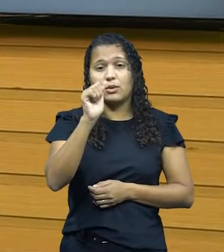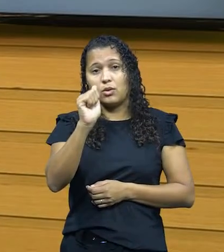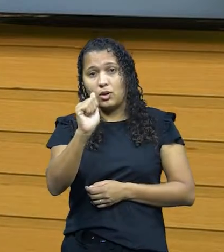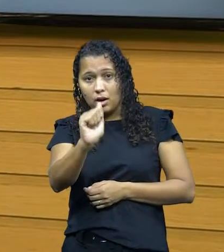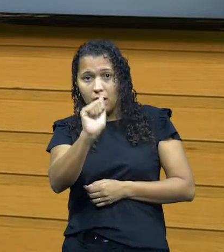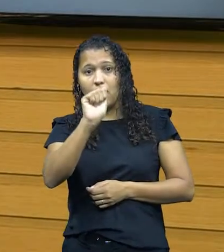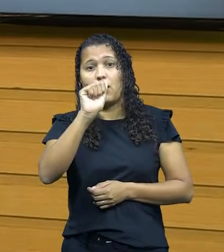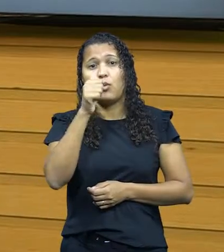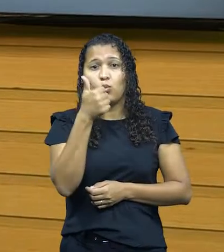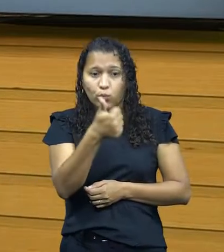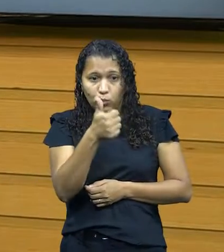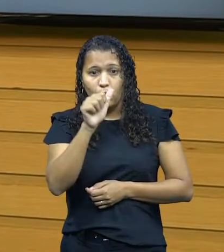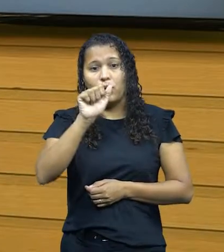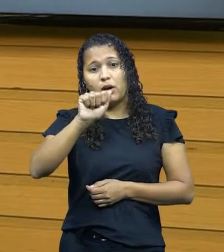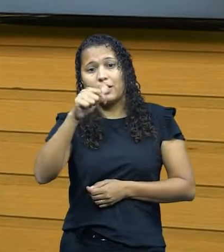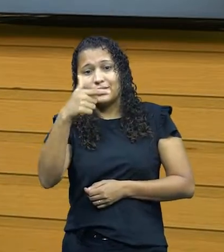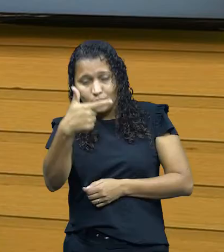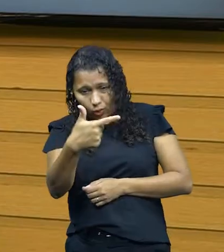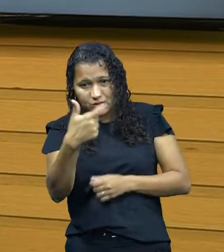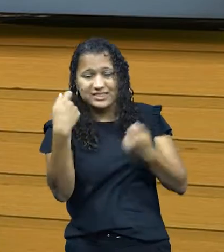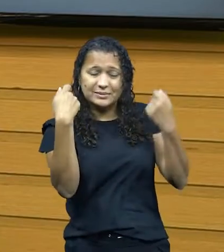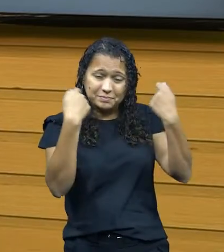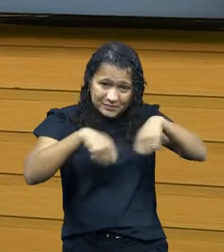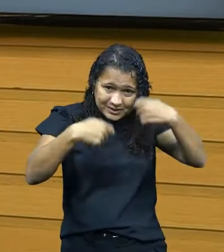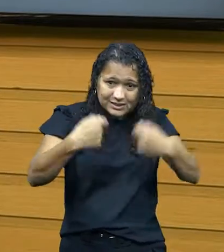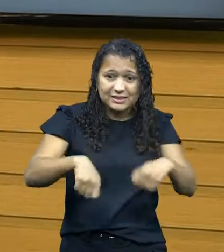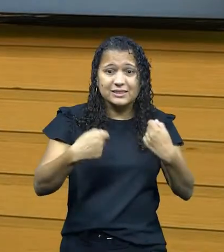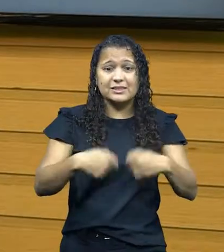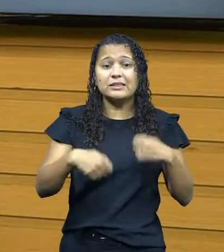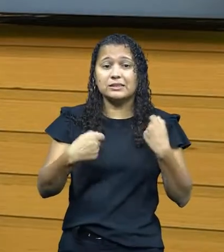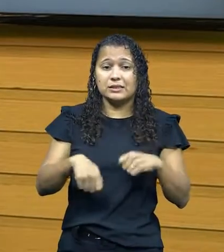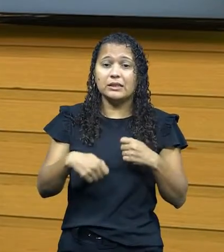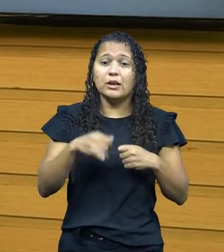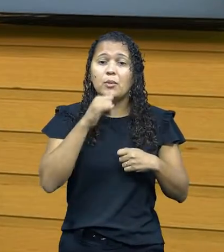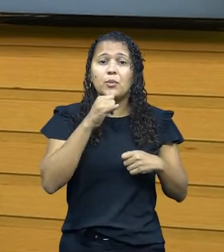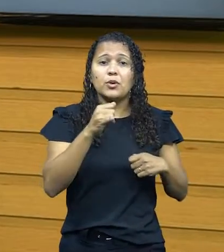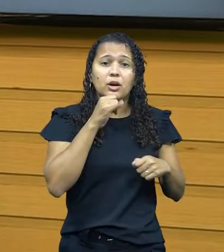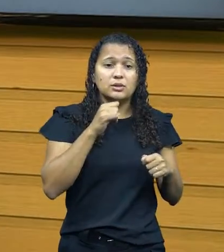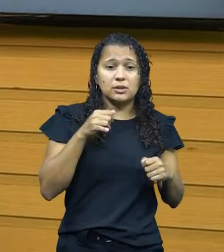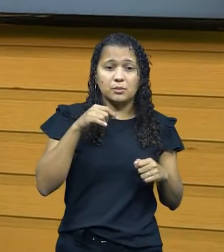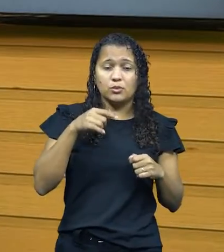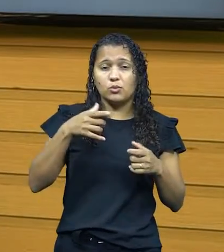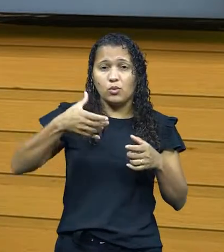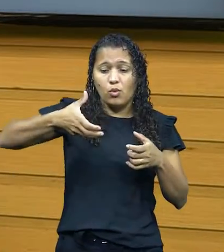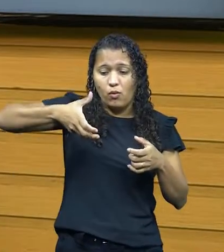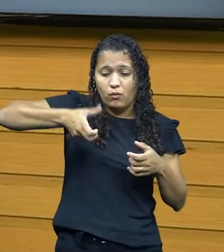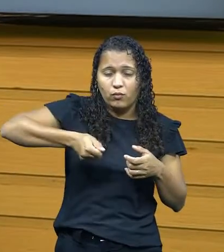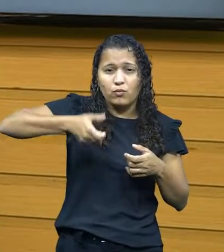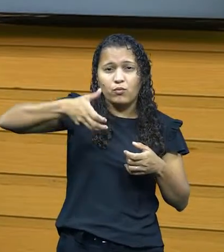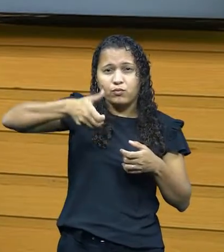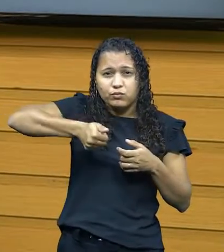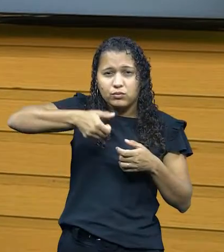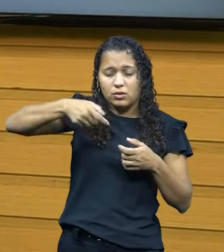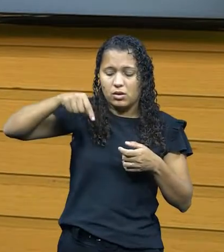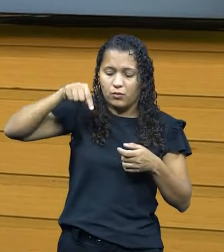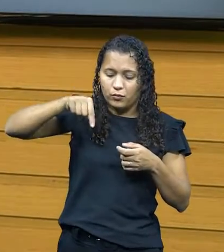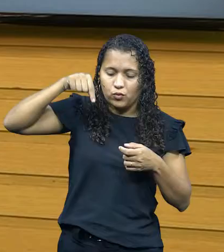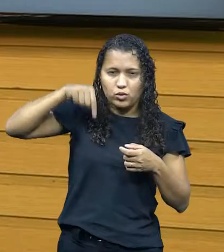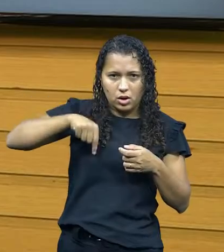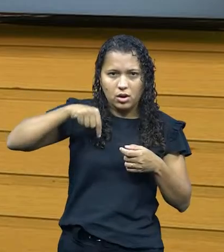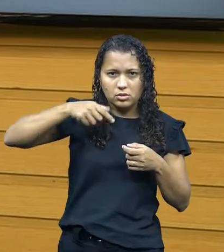elas precisam ser, caso tenha a necessidade de serem perfuradas para a gente fazer um armazenamento, para a gente fazer um arquivamento desse